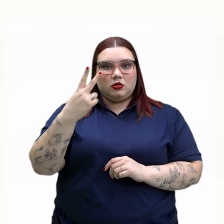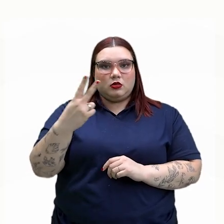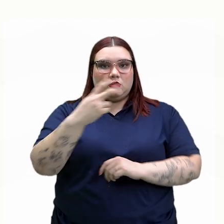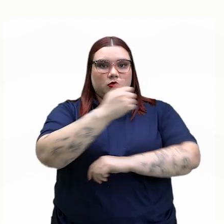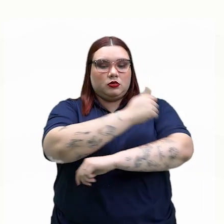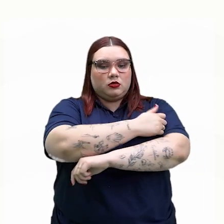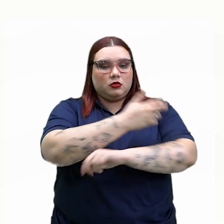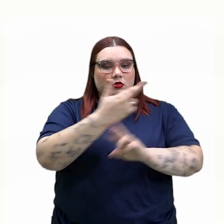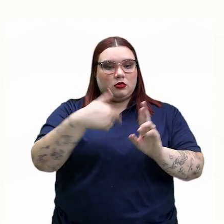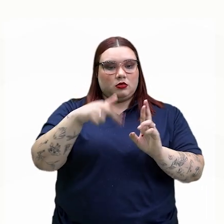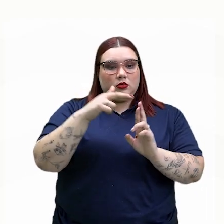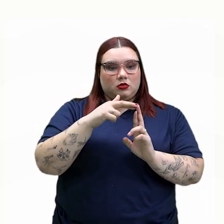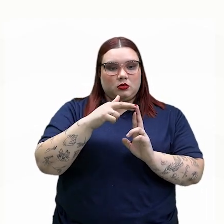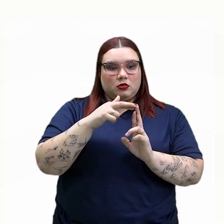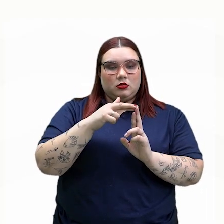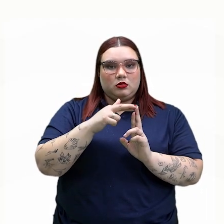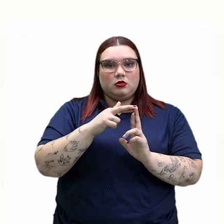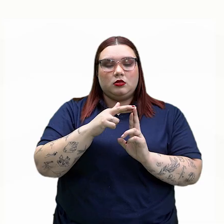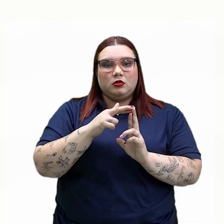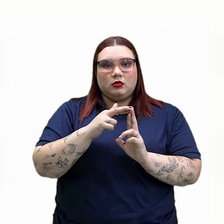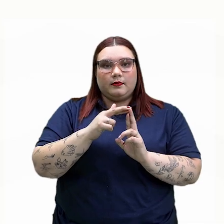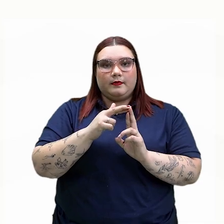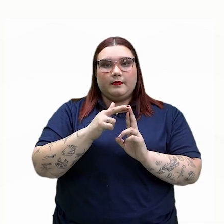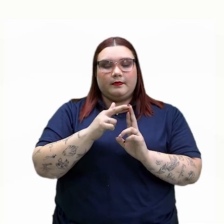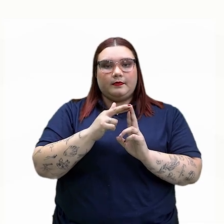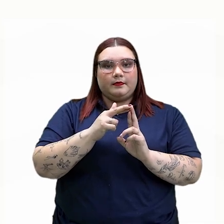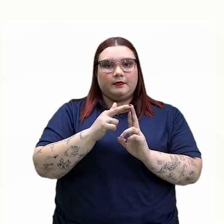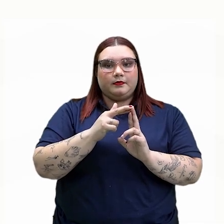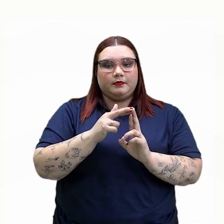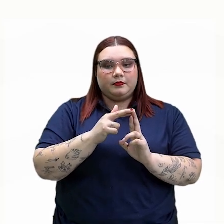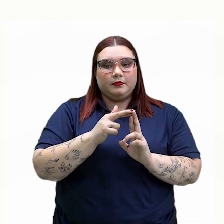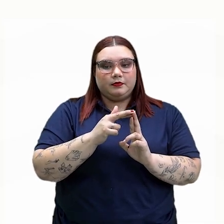2 alunos que representam